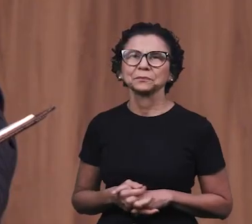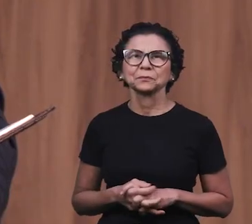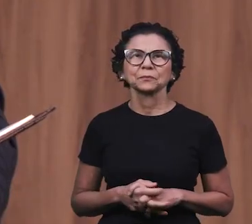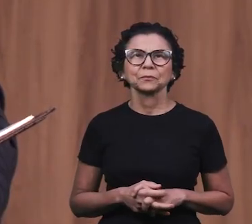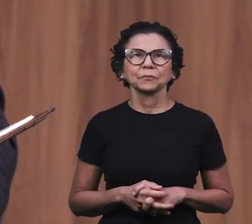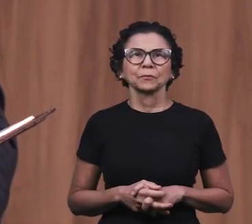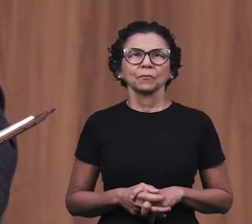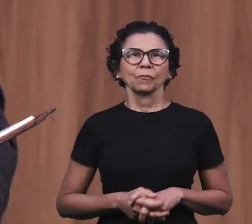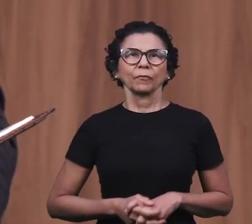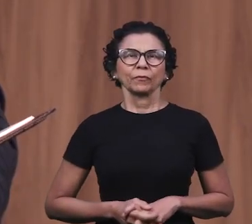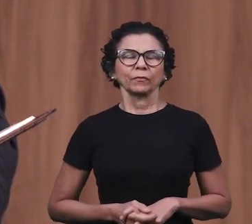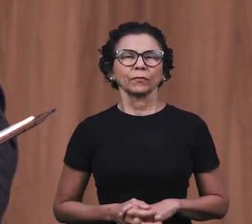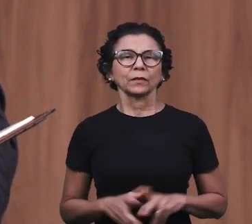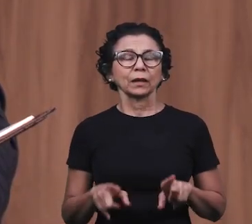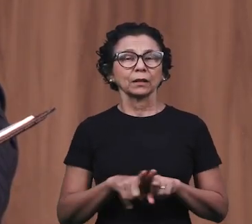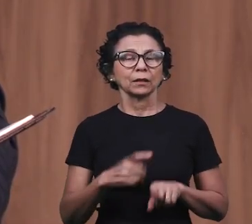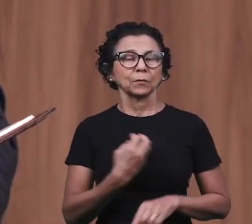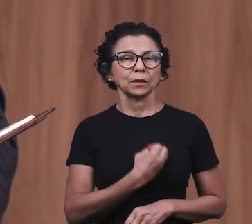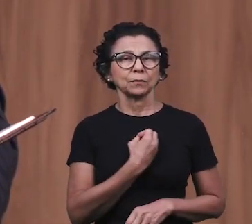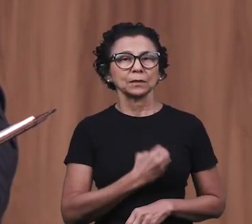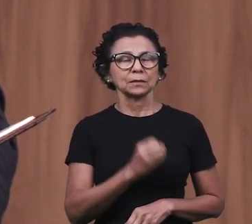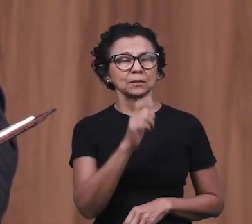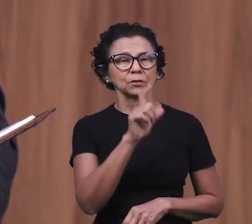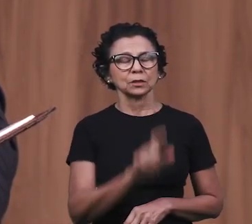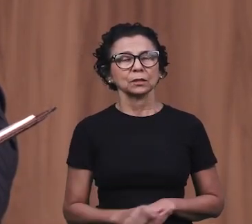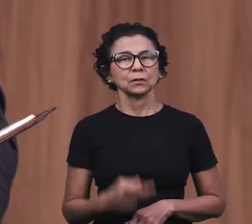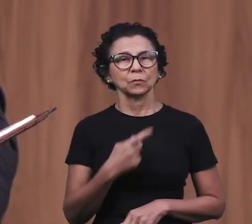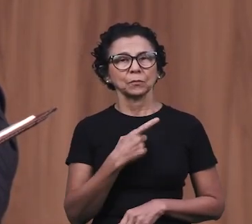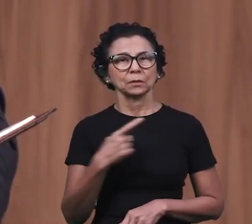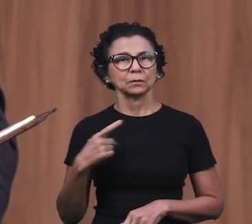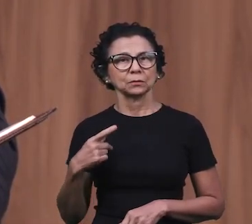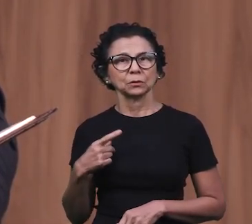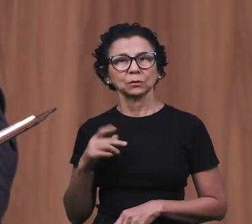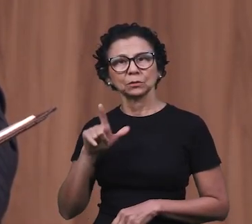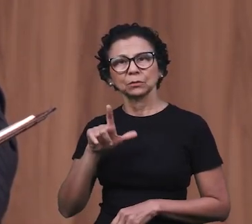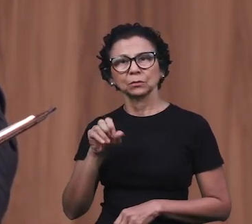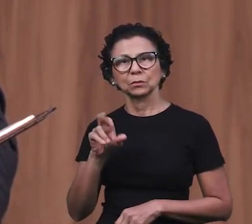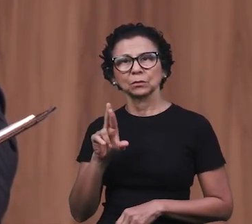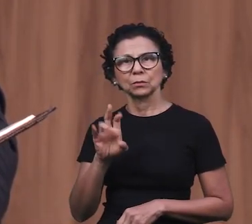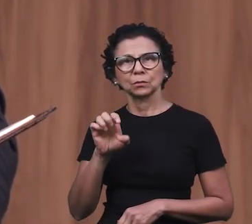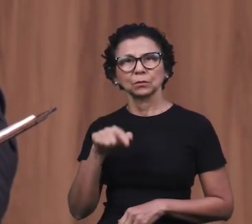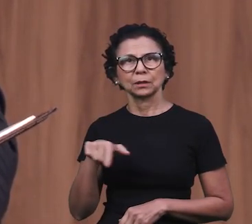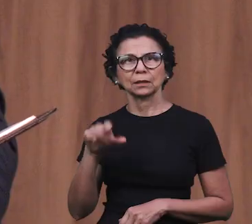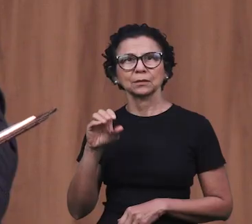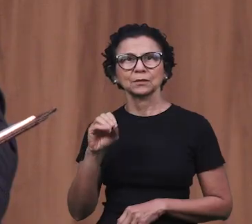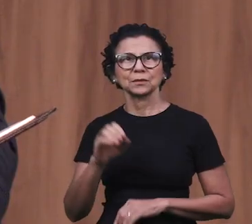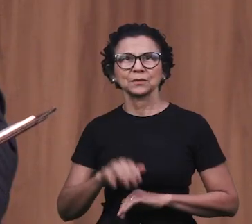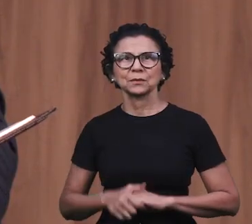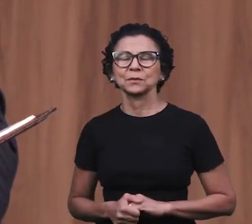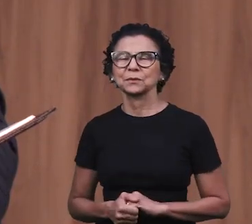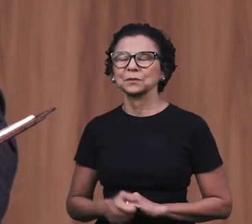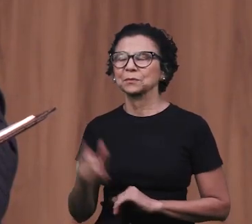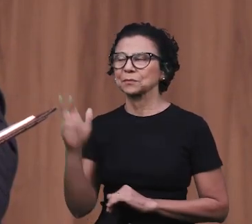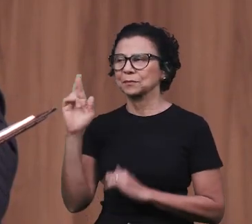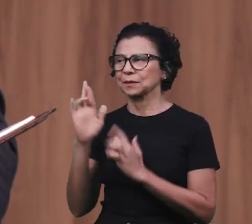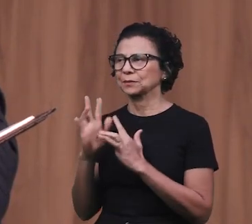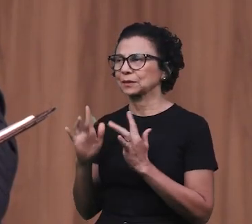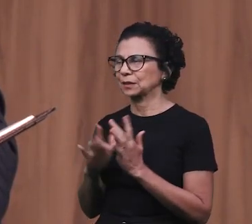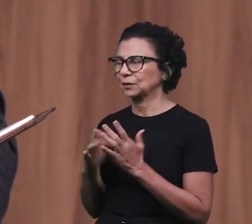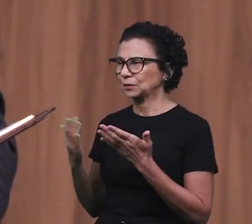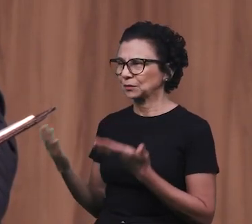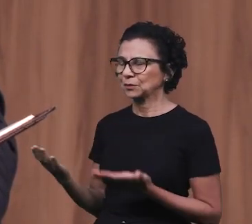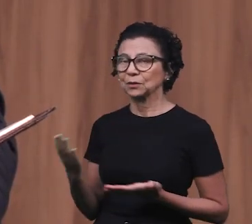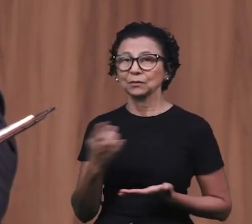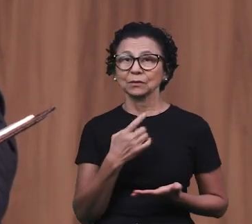Bíblia. E para este novo momento, contamos aqui com a presença do pastor Lourenço Carneiro.